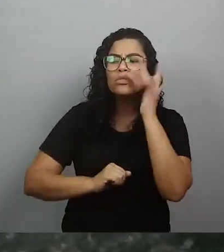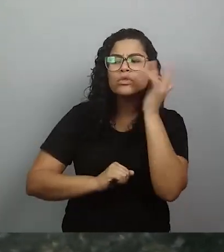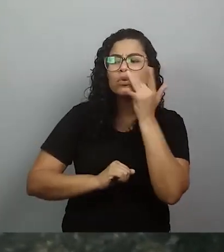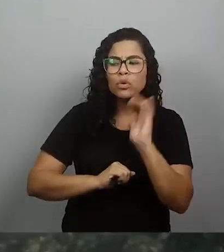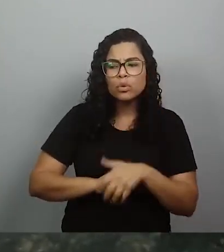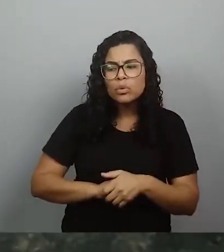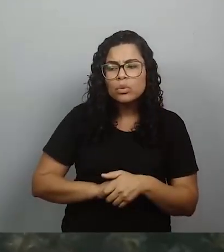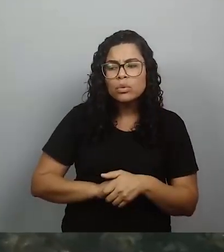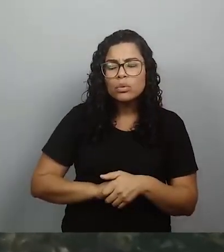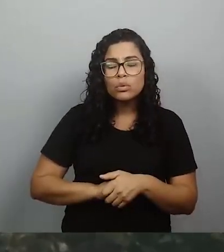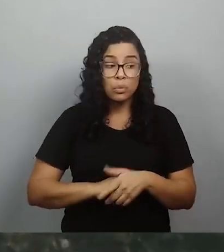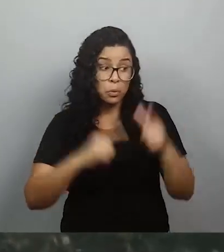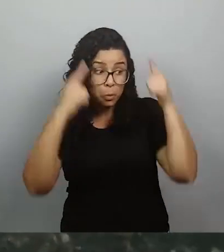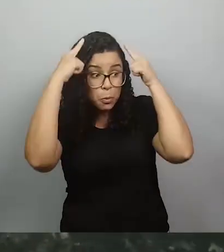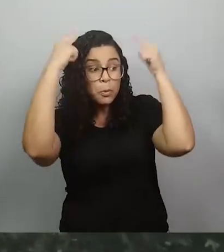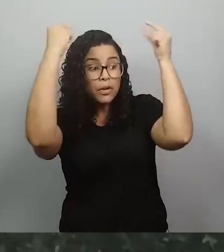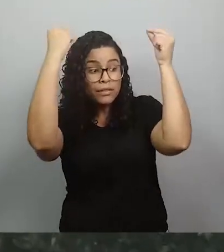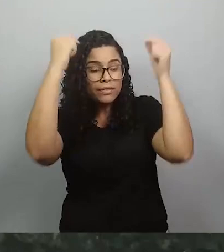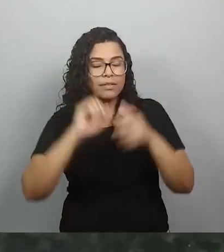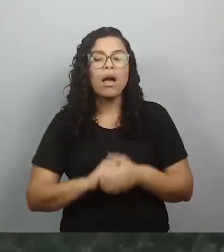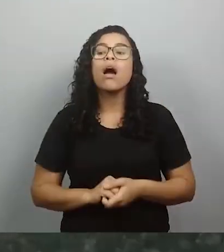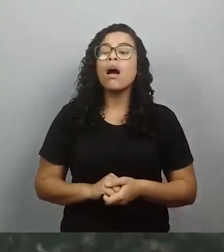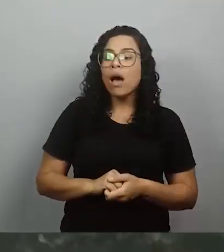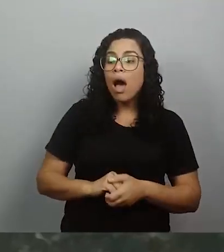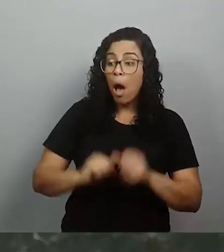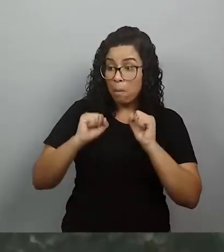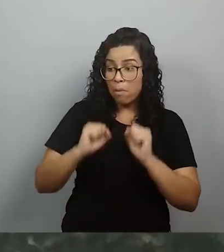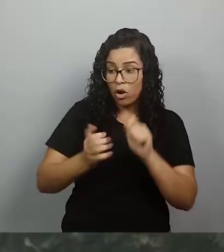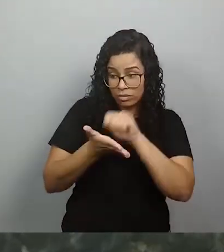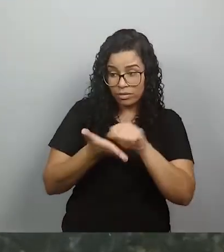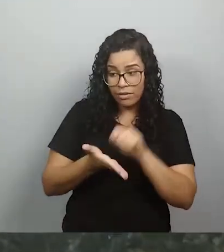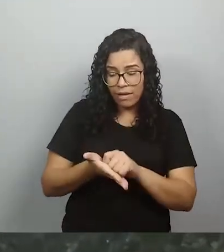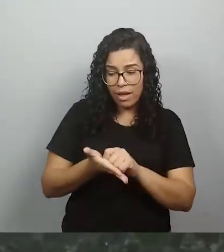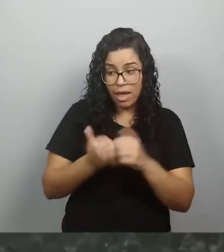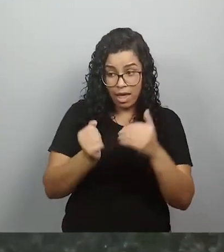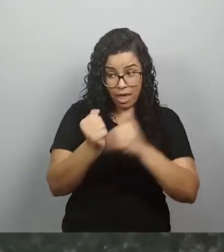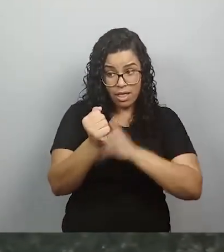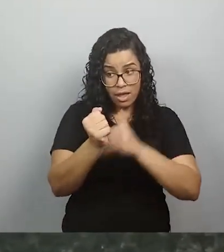Ah, o enigma do duende pode escrever assim?